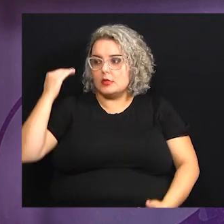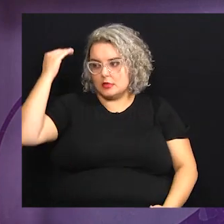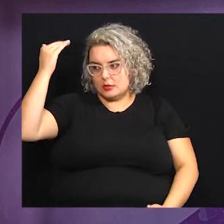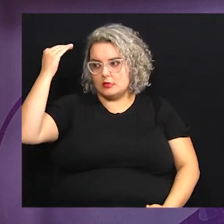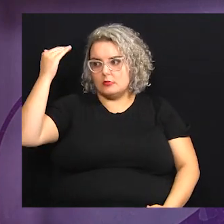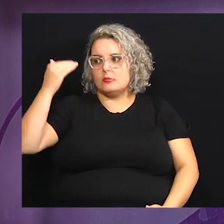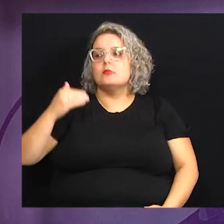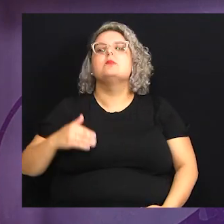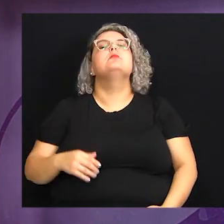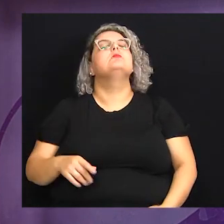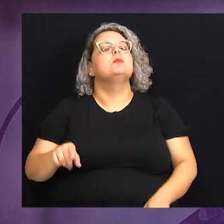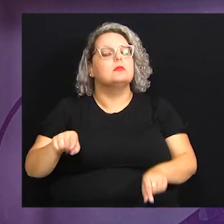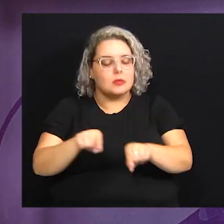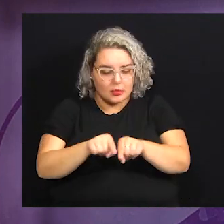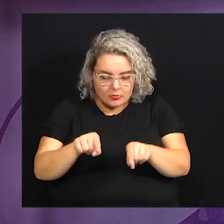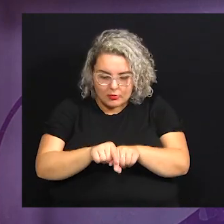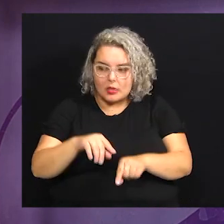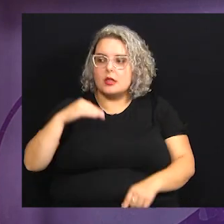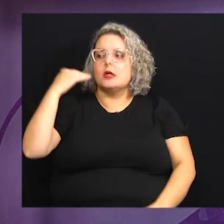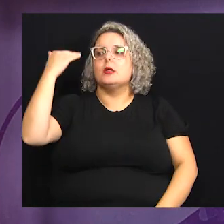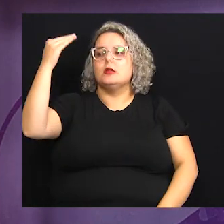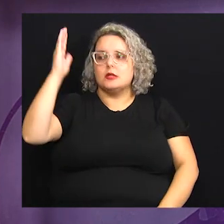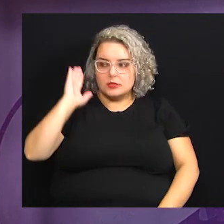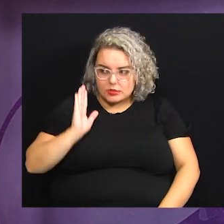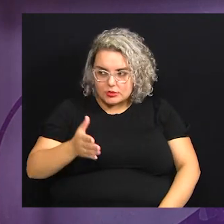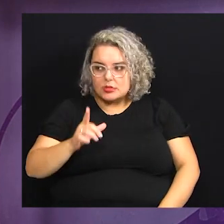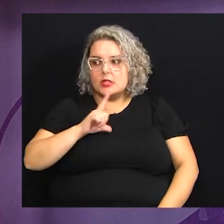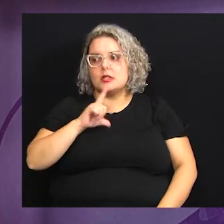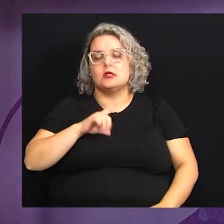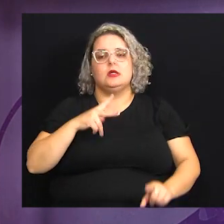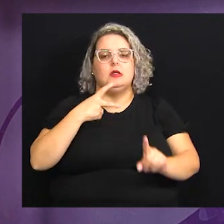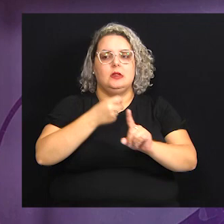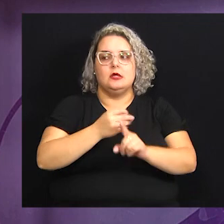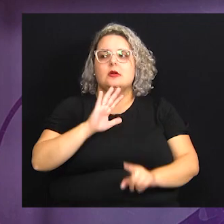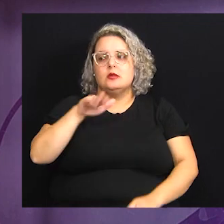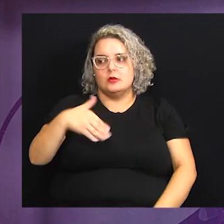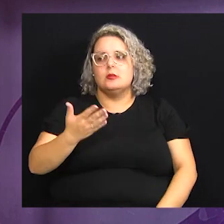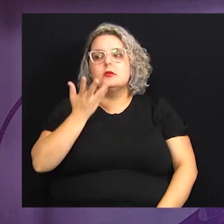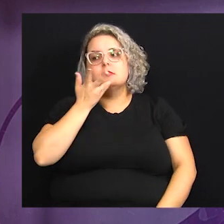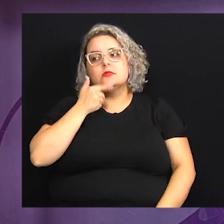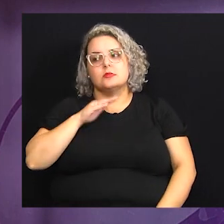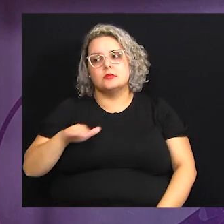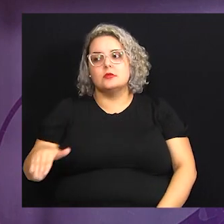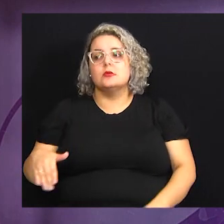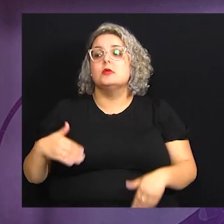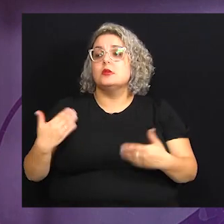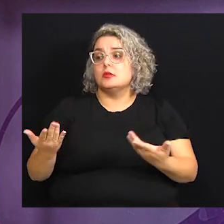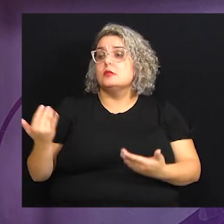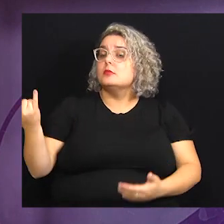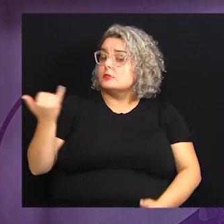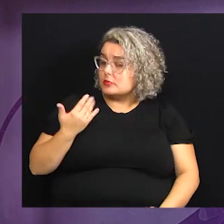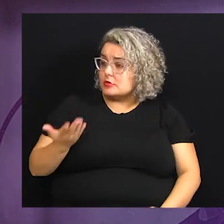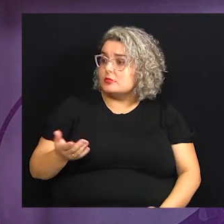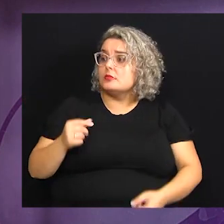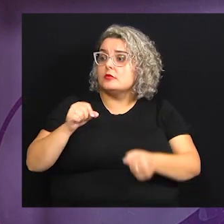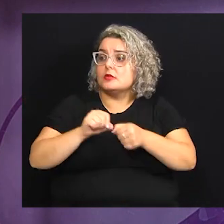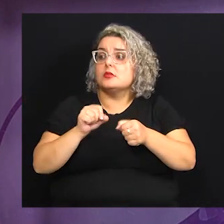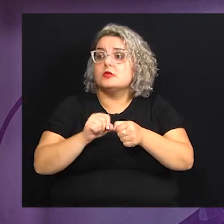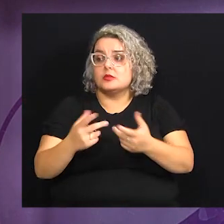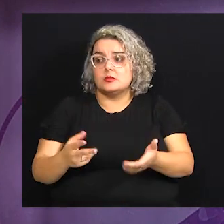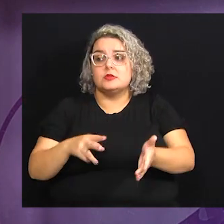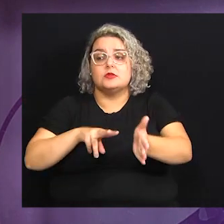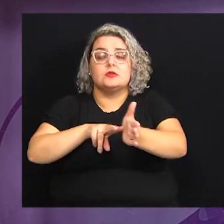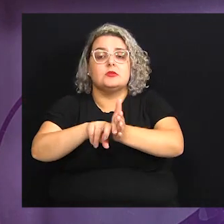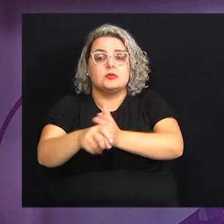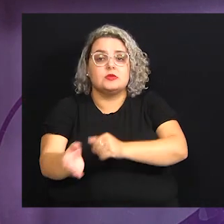sendo adulto. Mesmo sendo adulto e mesmo já tendo sido vacinado lá quando criança. E, como você já disse, né,